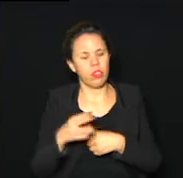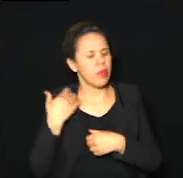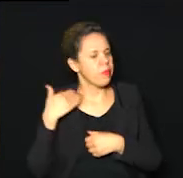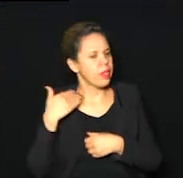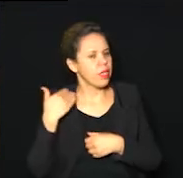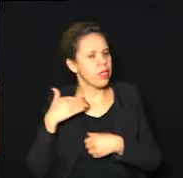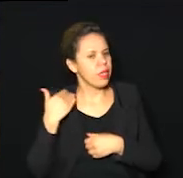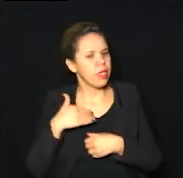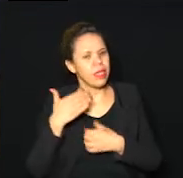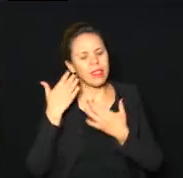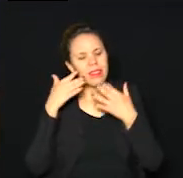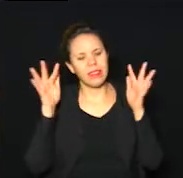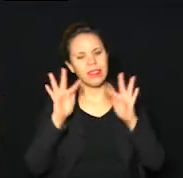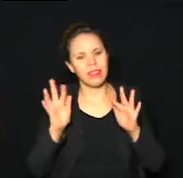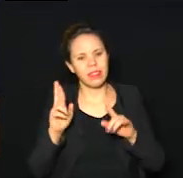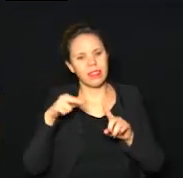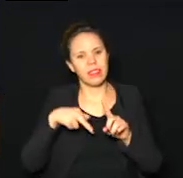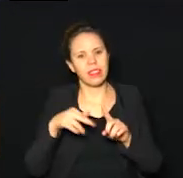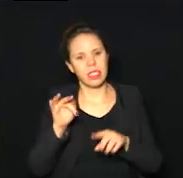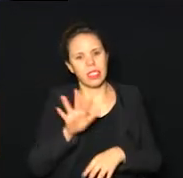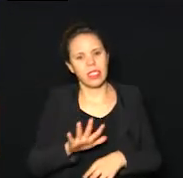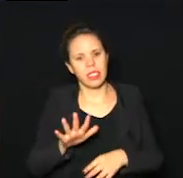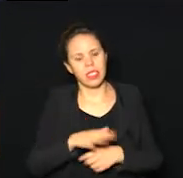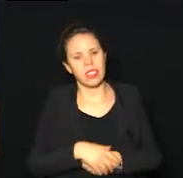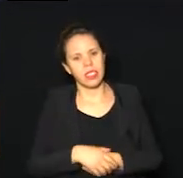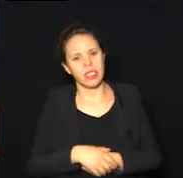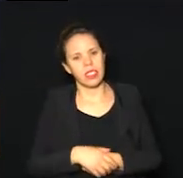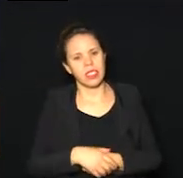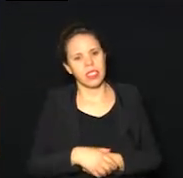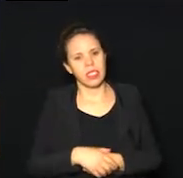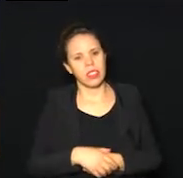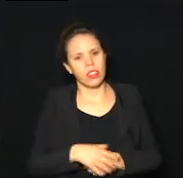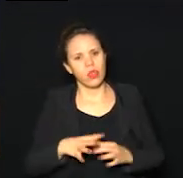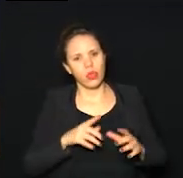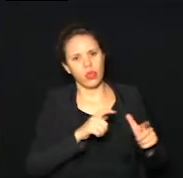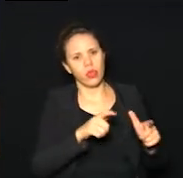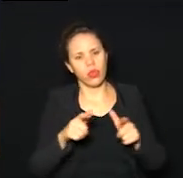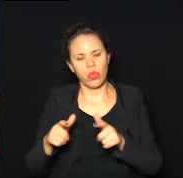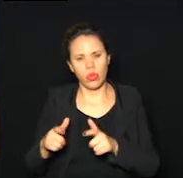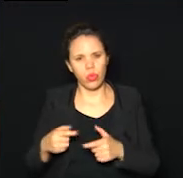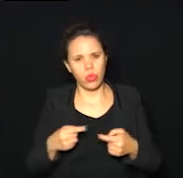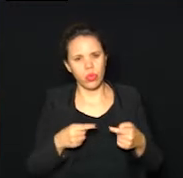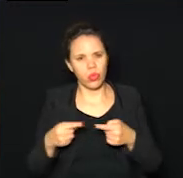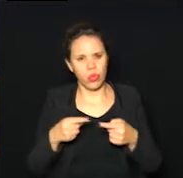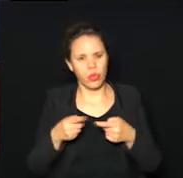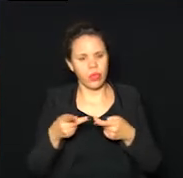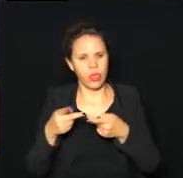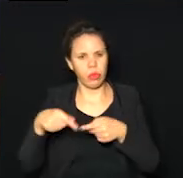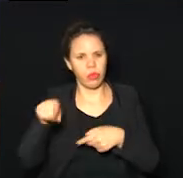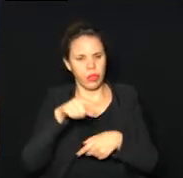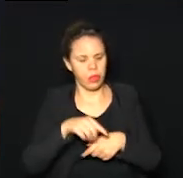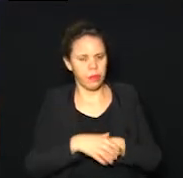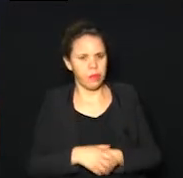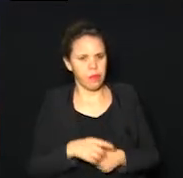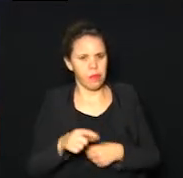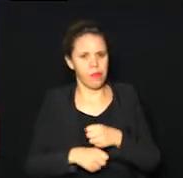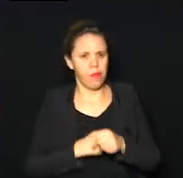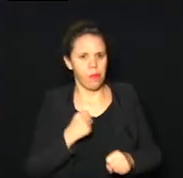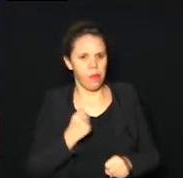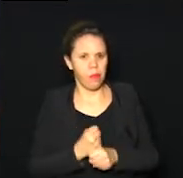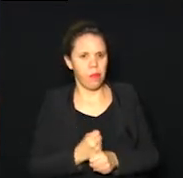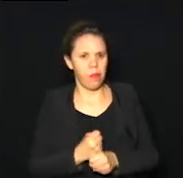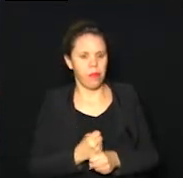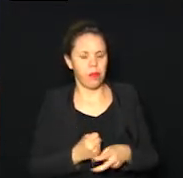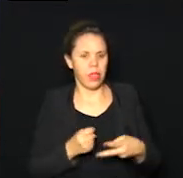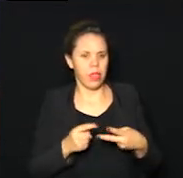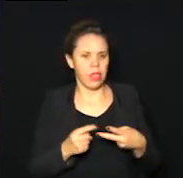Fico feliz por estar representando a federação. E a federação está em todos os debates, convidado por vocês. Já acho que este ano já foi o segundo debate.